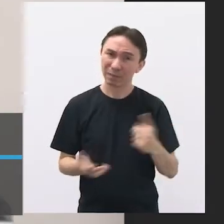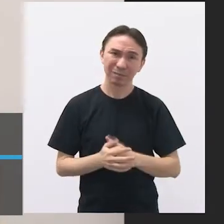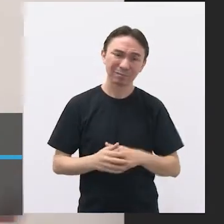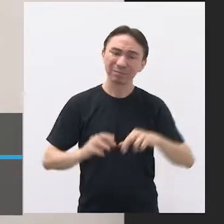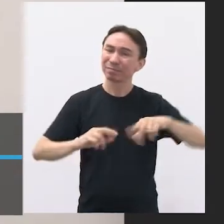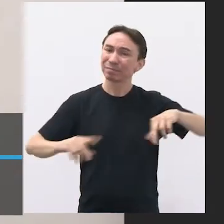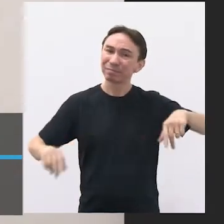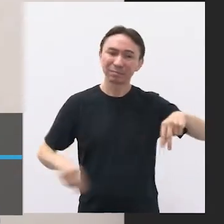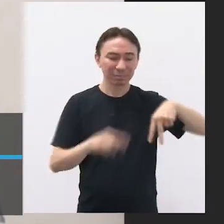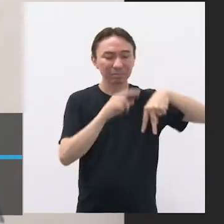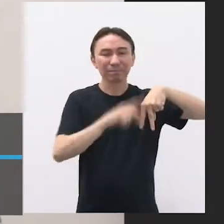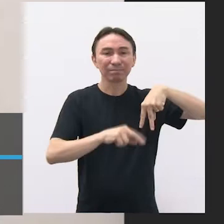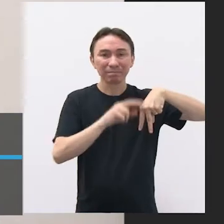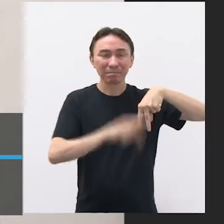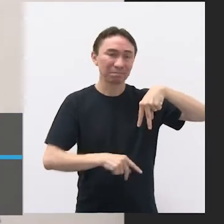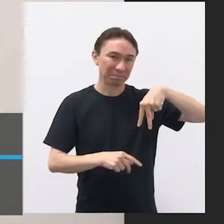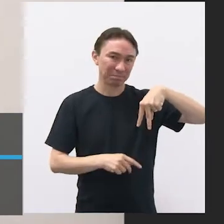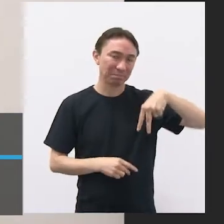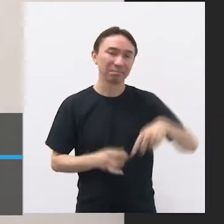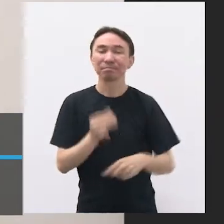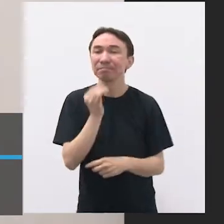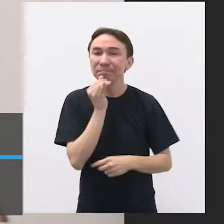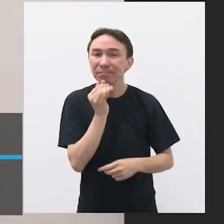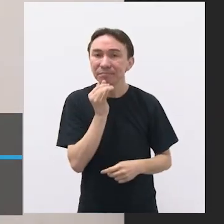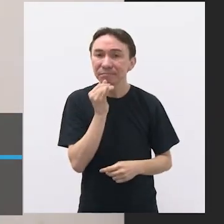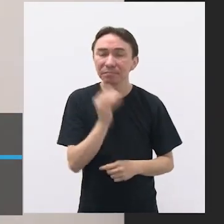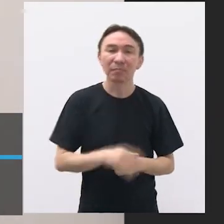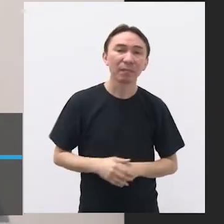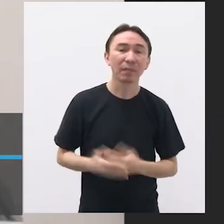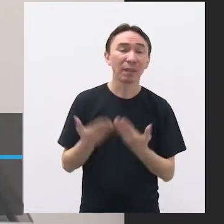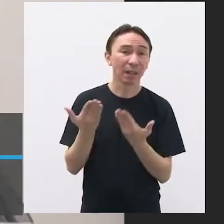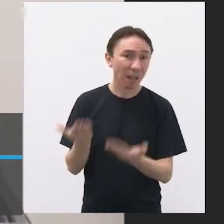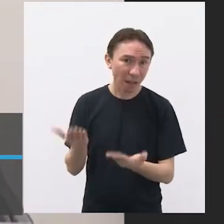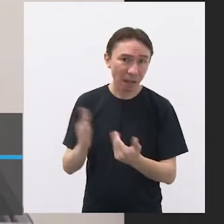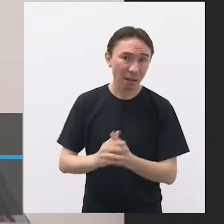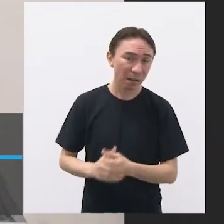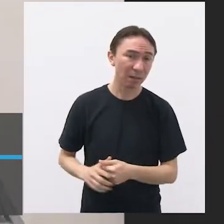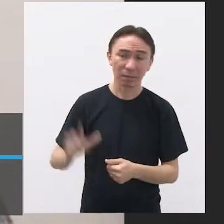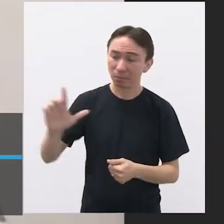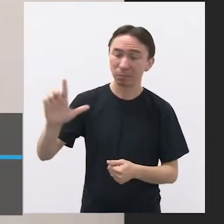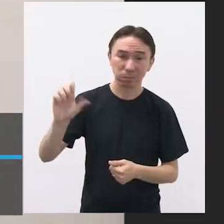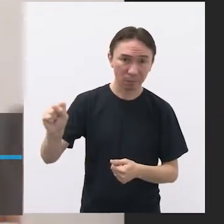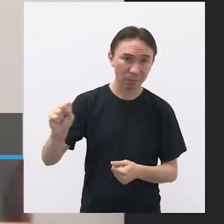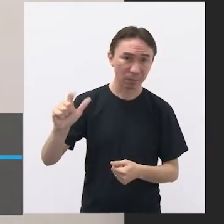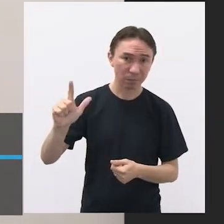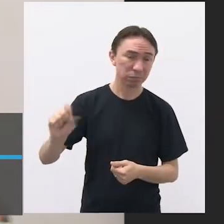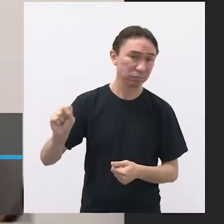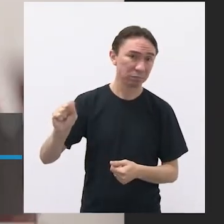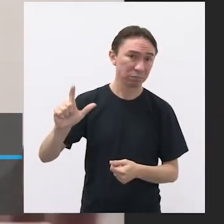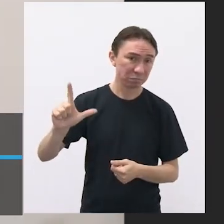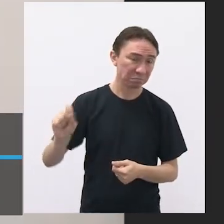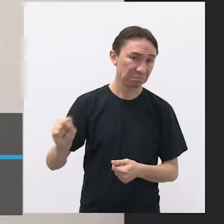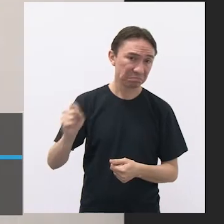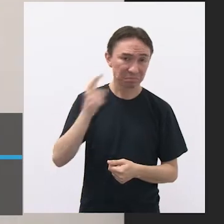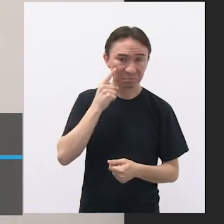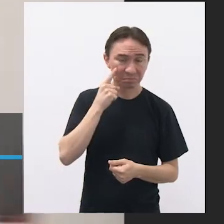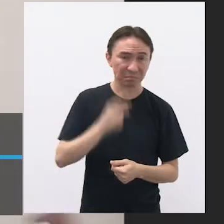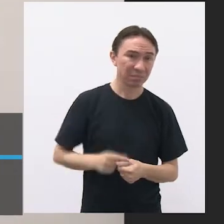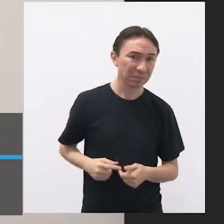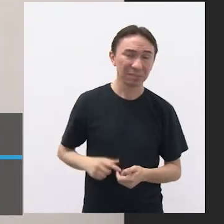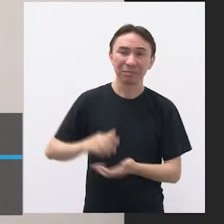a homofobia, por exemplo, né? Que é a discriminação, violência contra pessoas pela